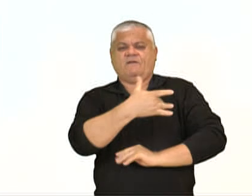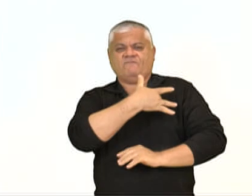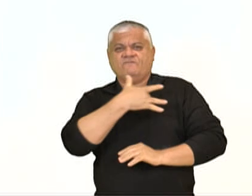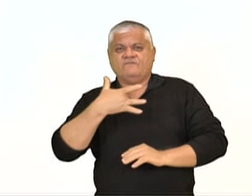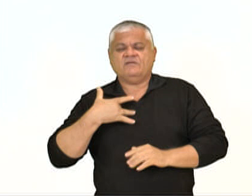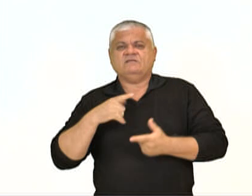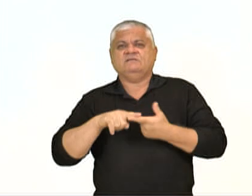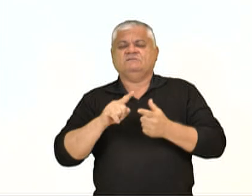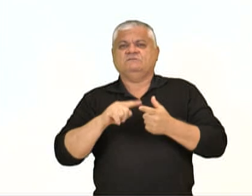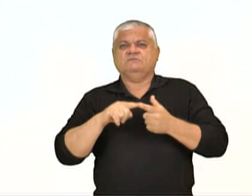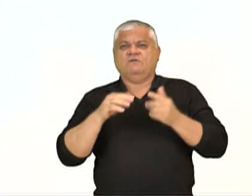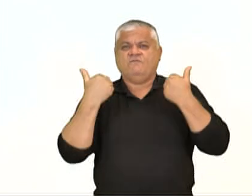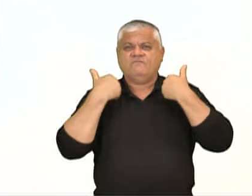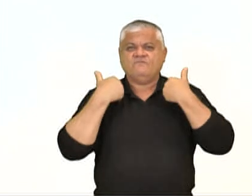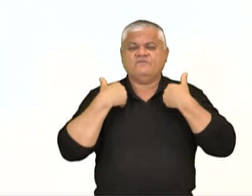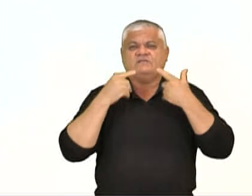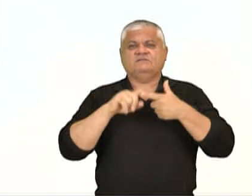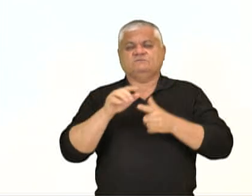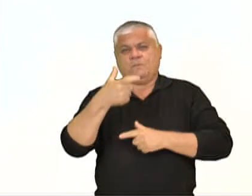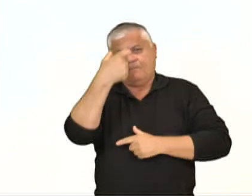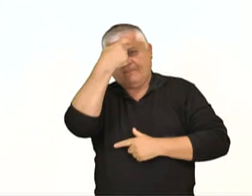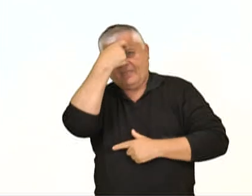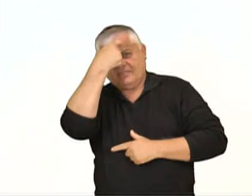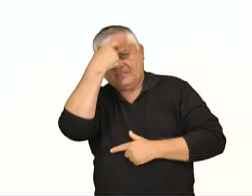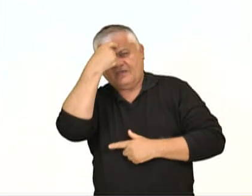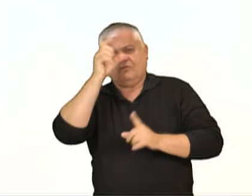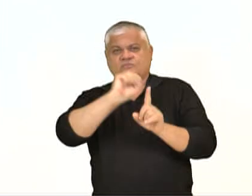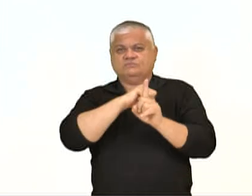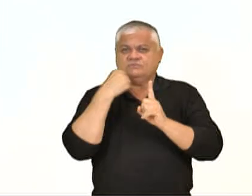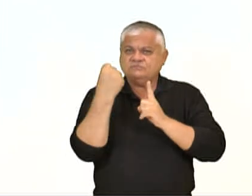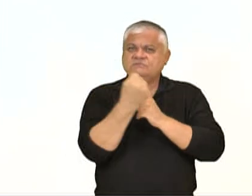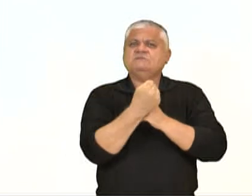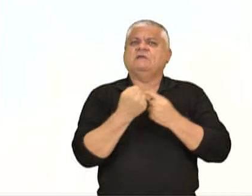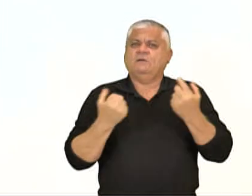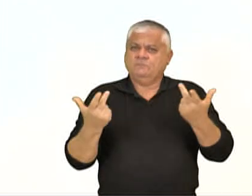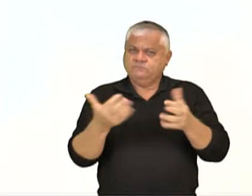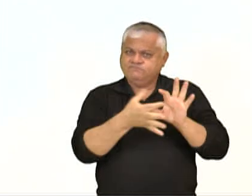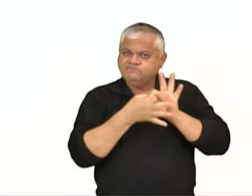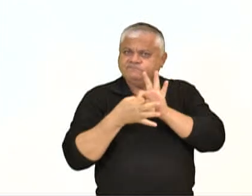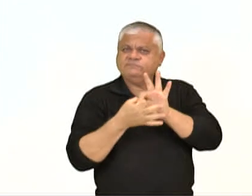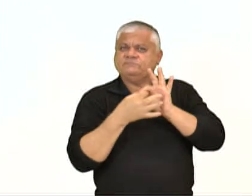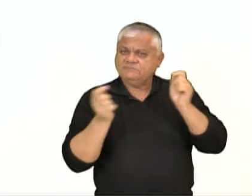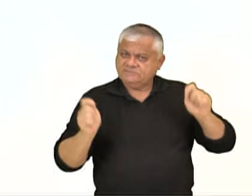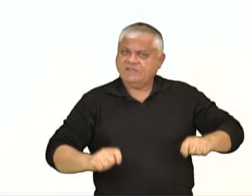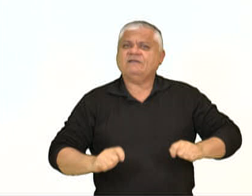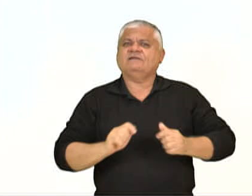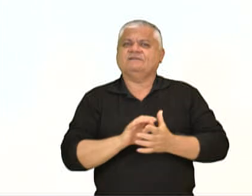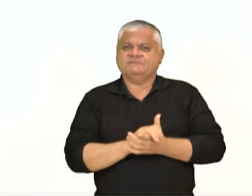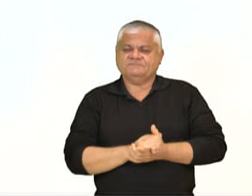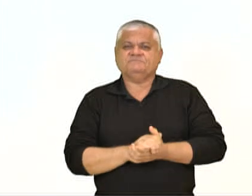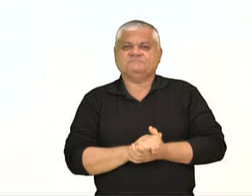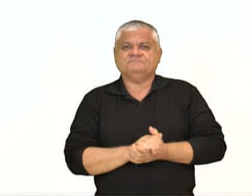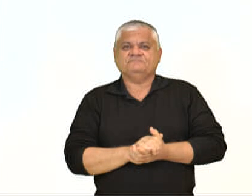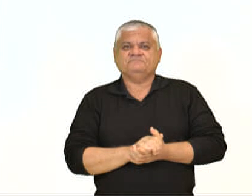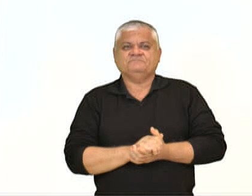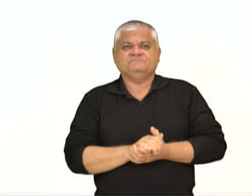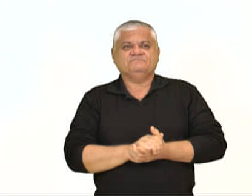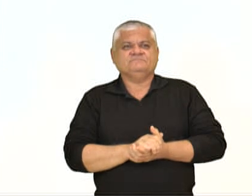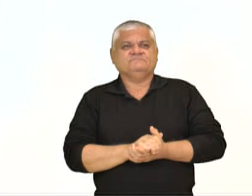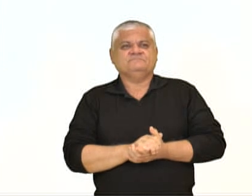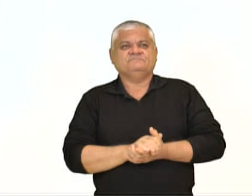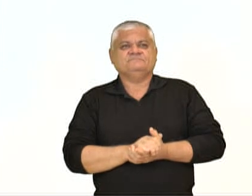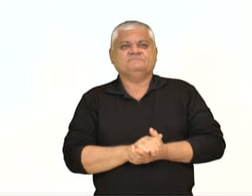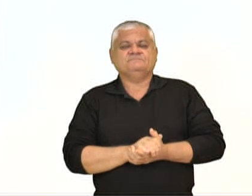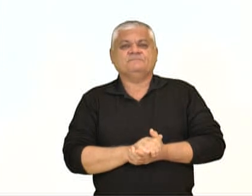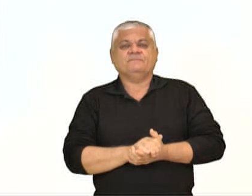e social. Então, ela vai melhorar a questão física, mental e também social. Nossa, seres